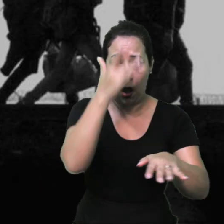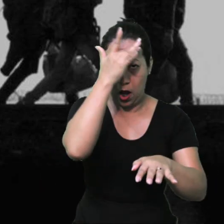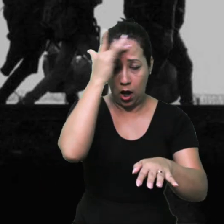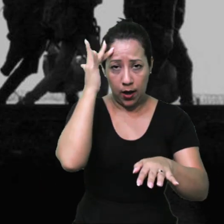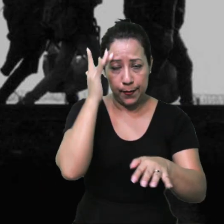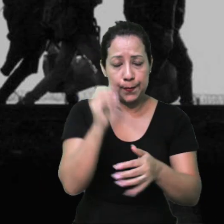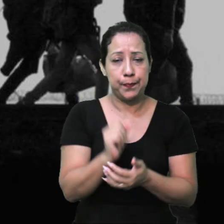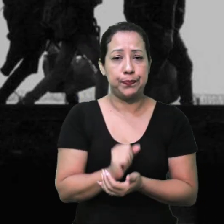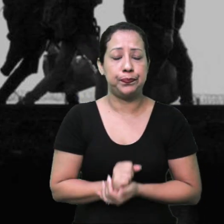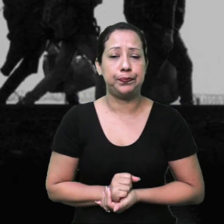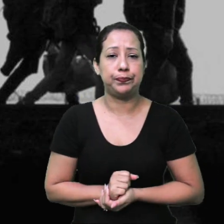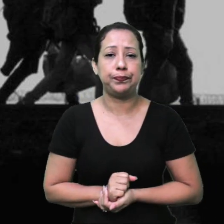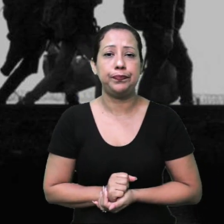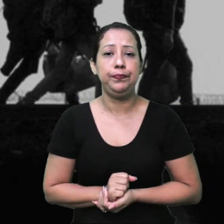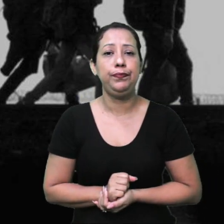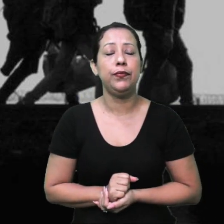detalhe,